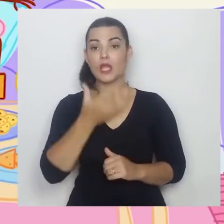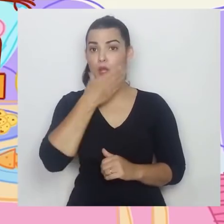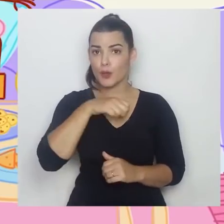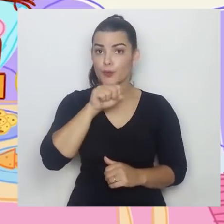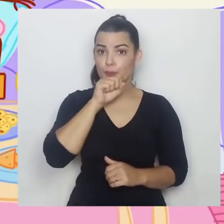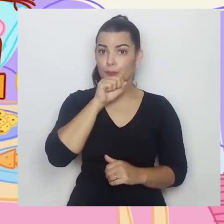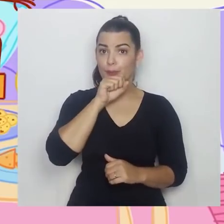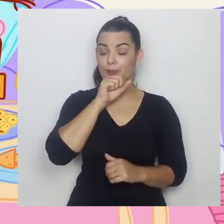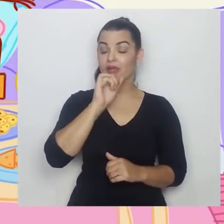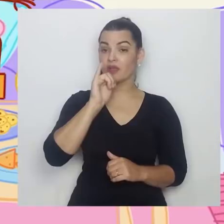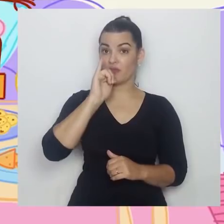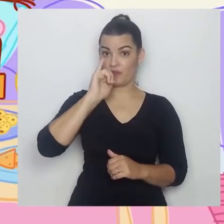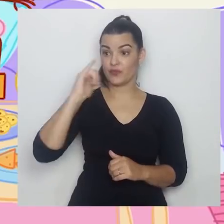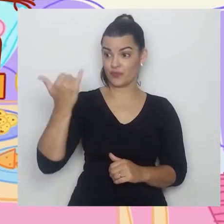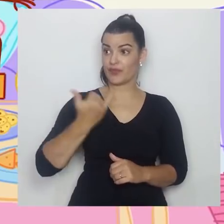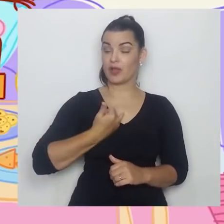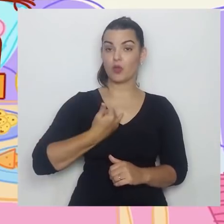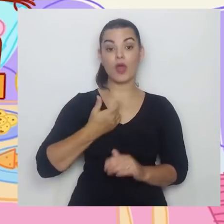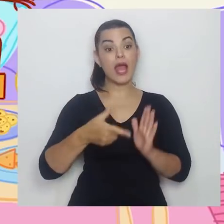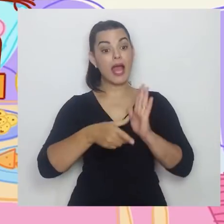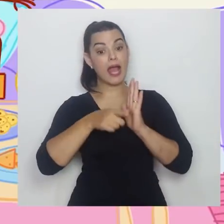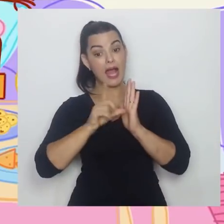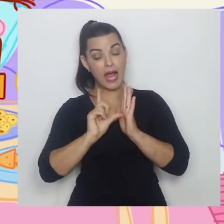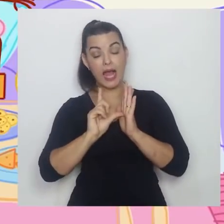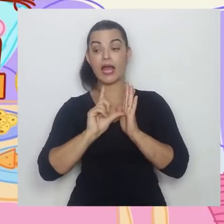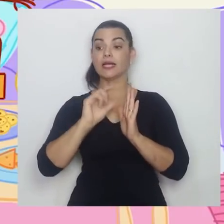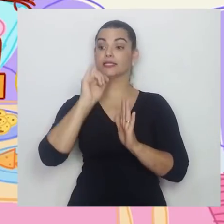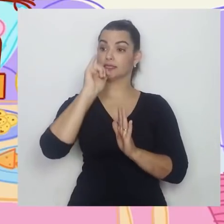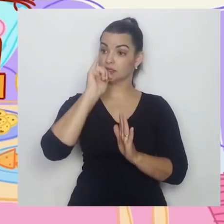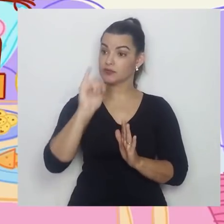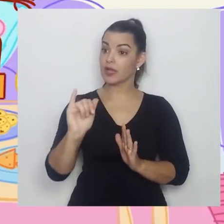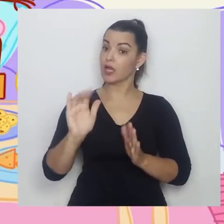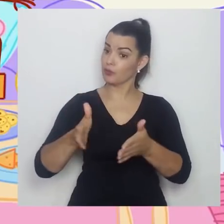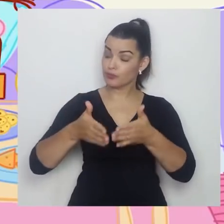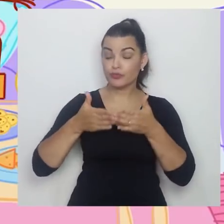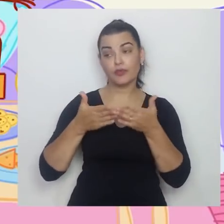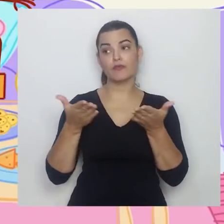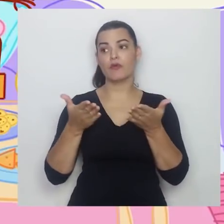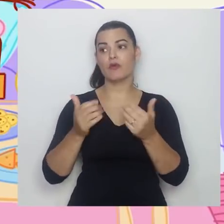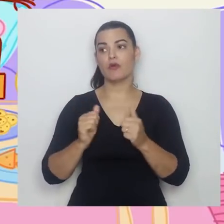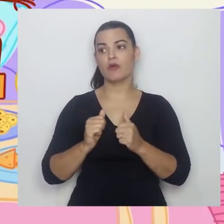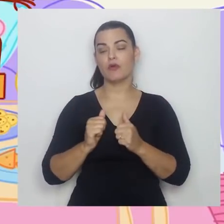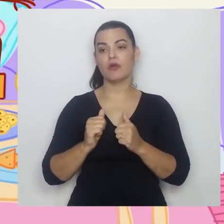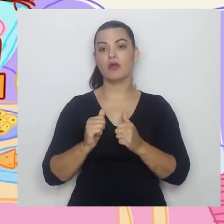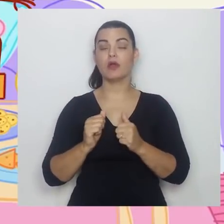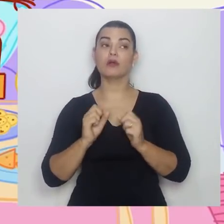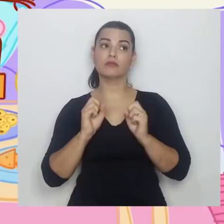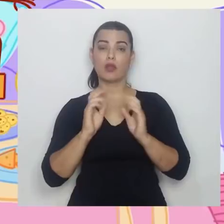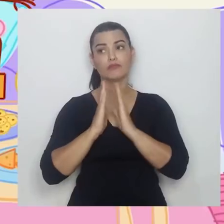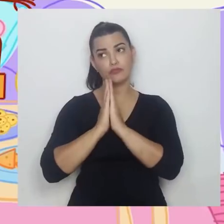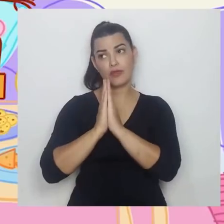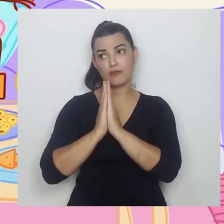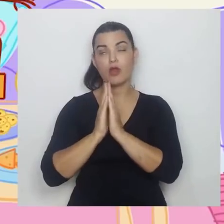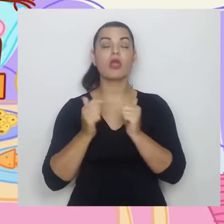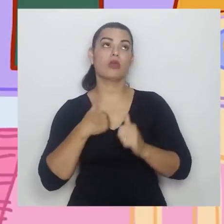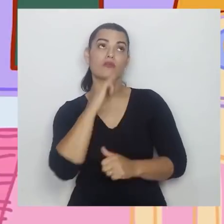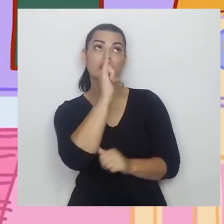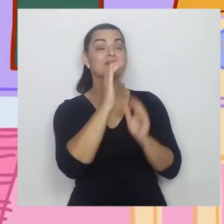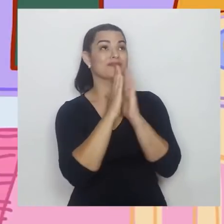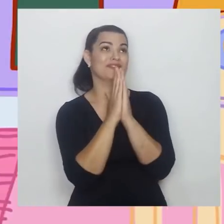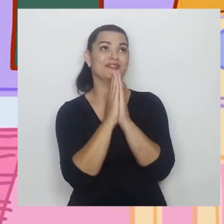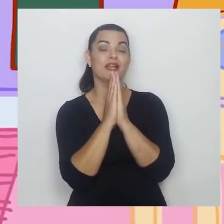Mas ele falou que antes eu tinha que dizer por favor. Então eu disse e ele me deu.